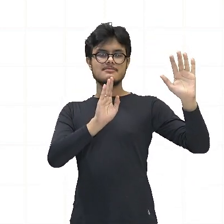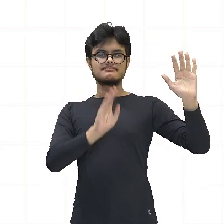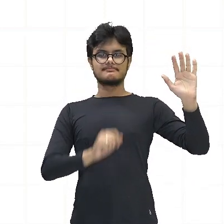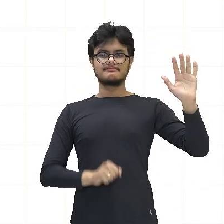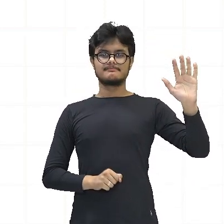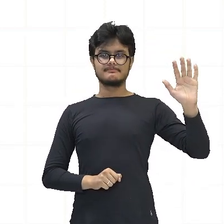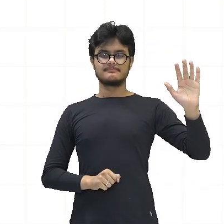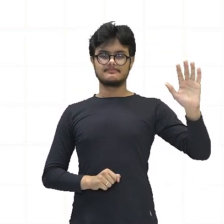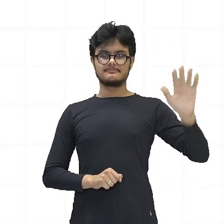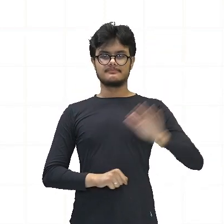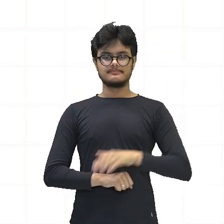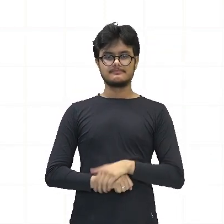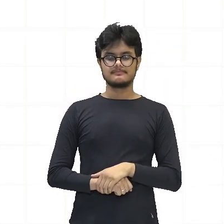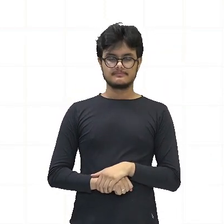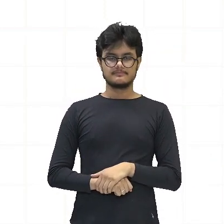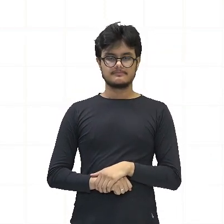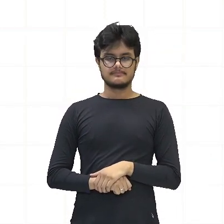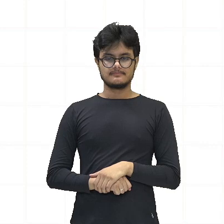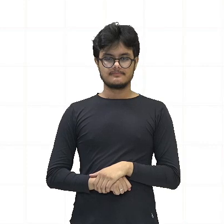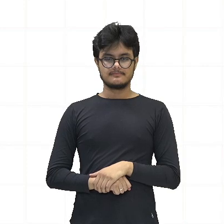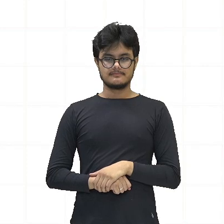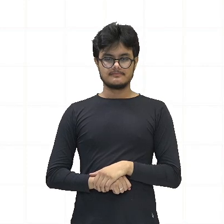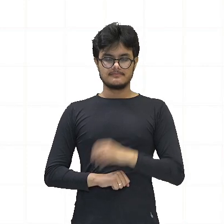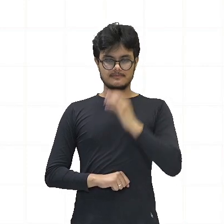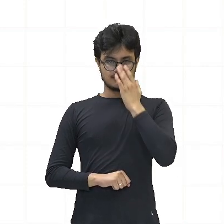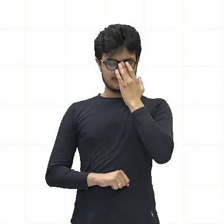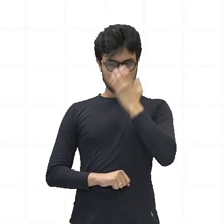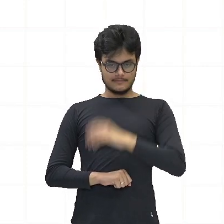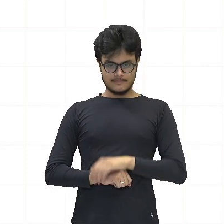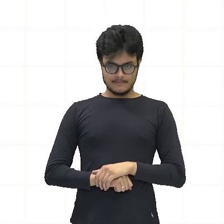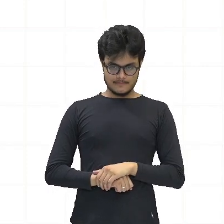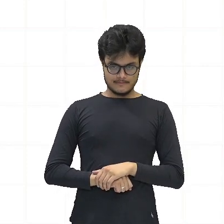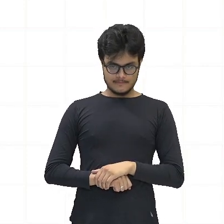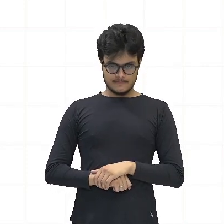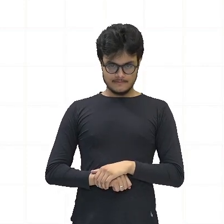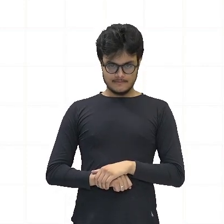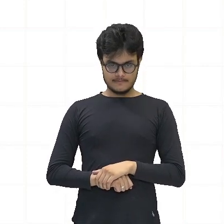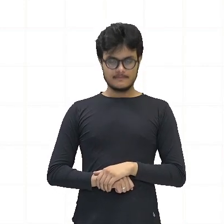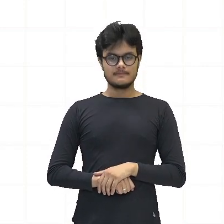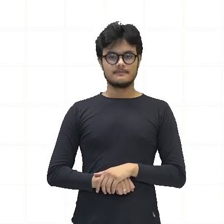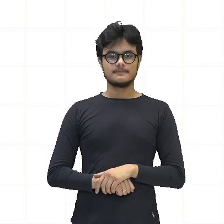ou serviço para que ela possa garantir altos lucros.